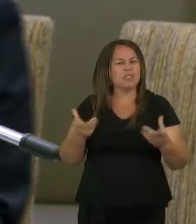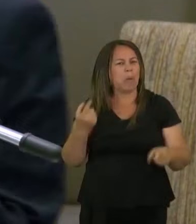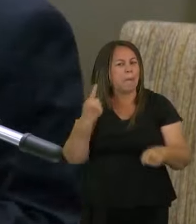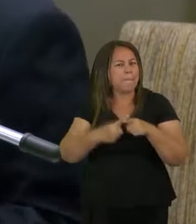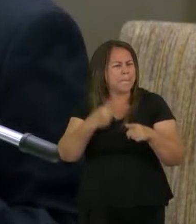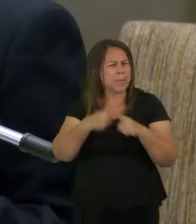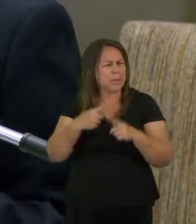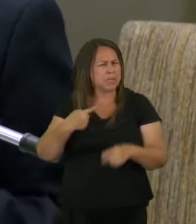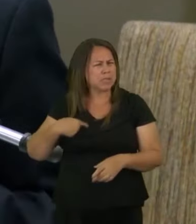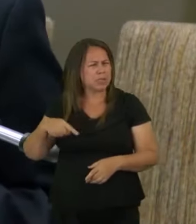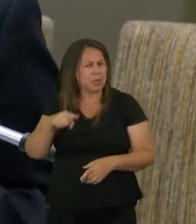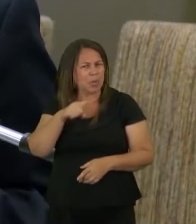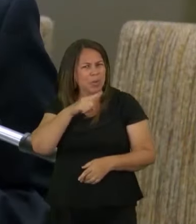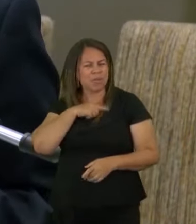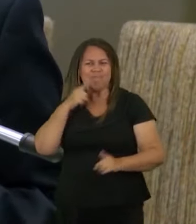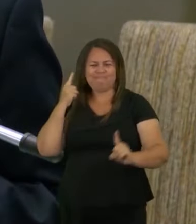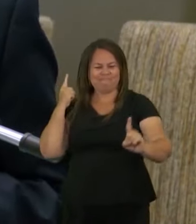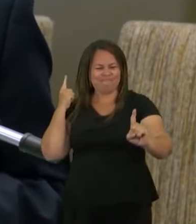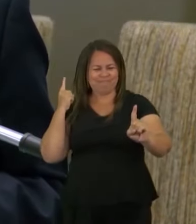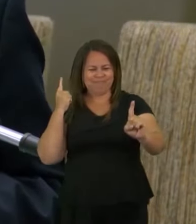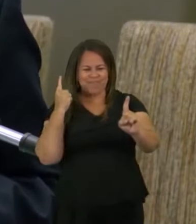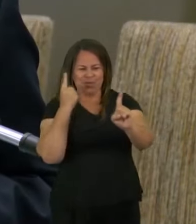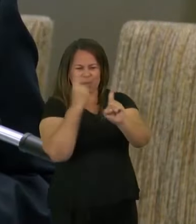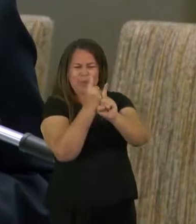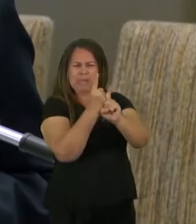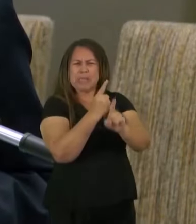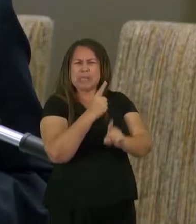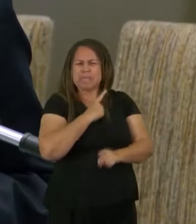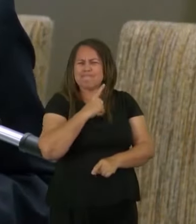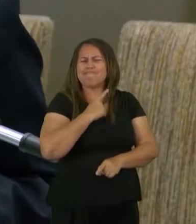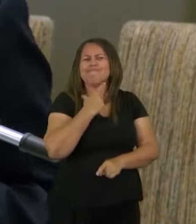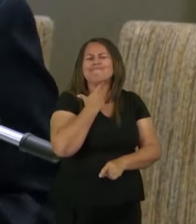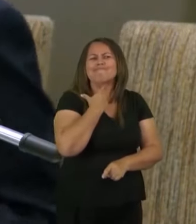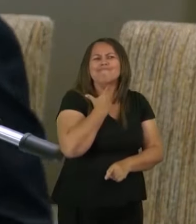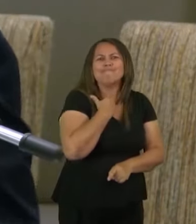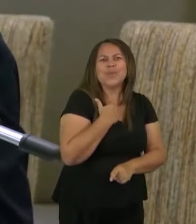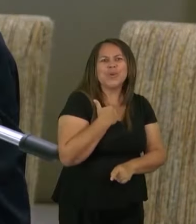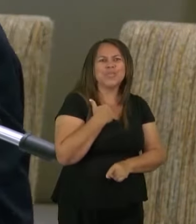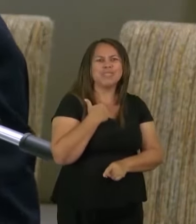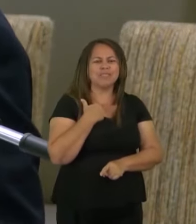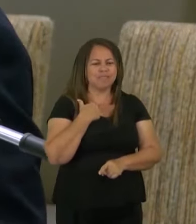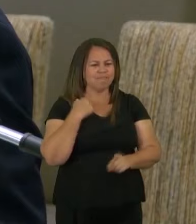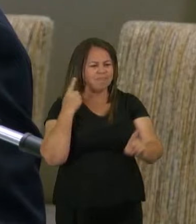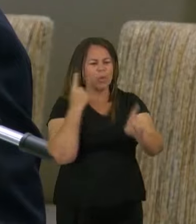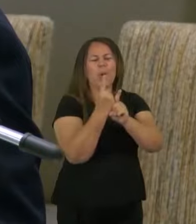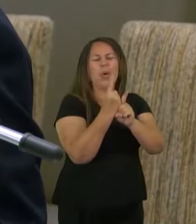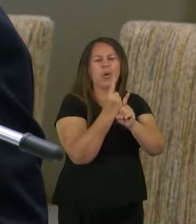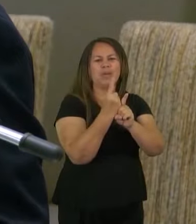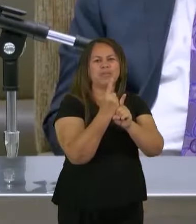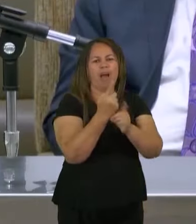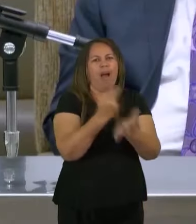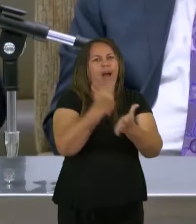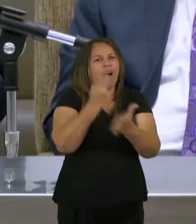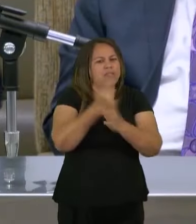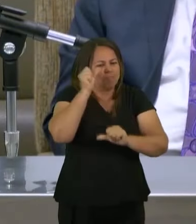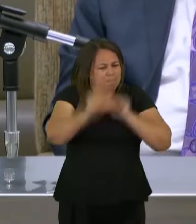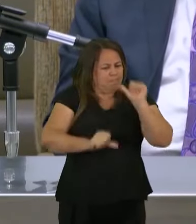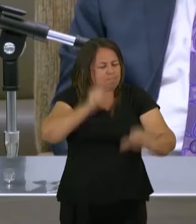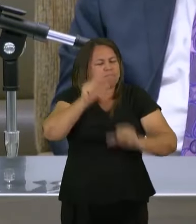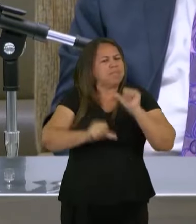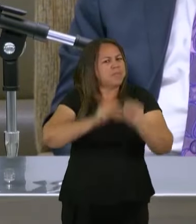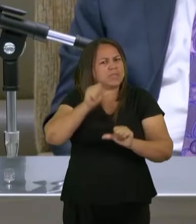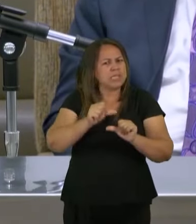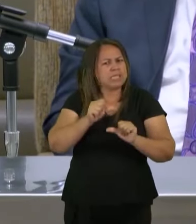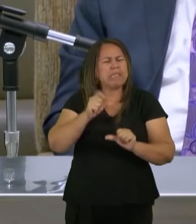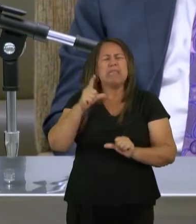Porque quando vamos ao encontro de Jesus com propósito, a gente volta diferente. A multidão